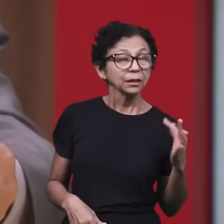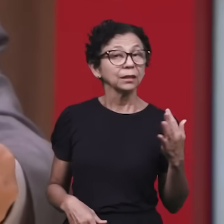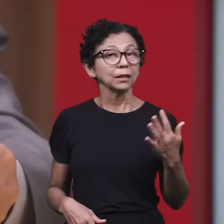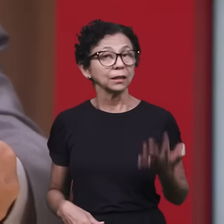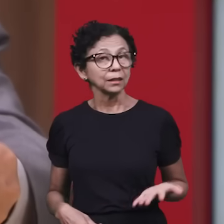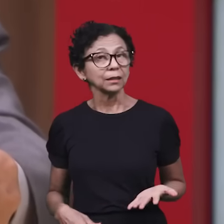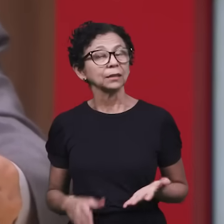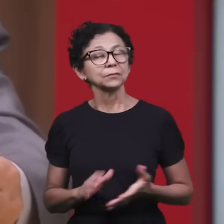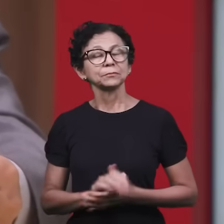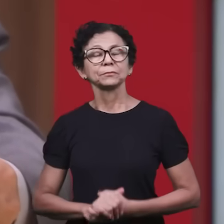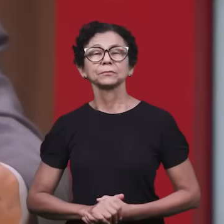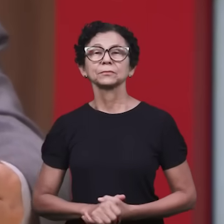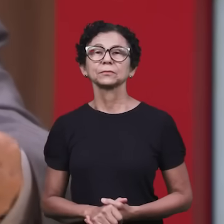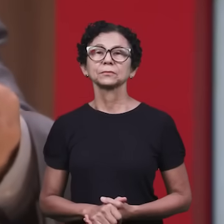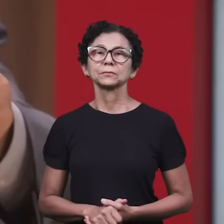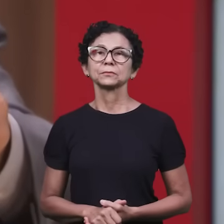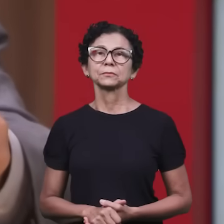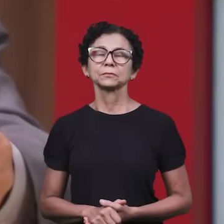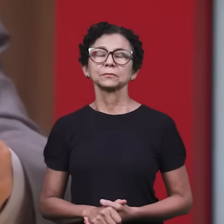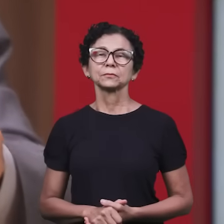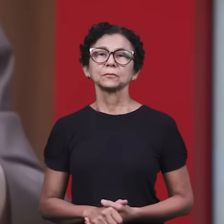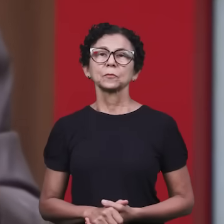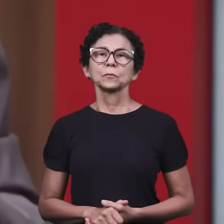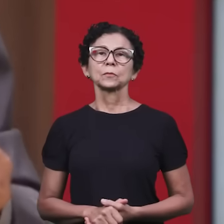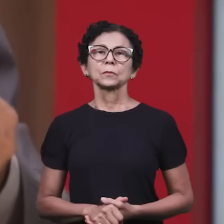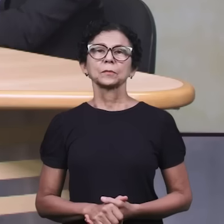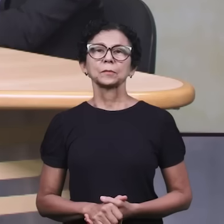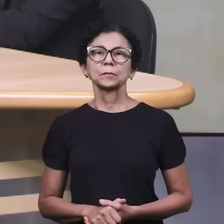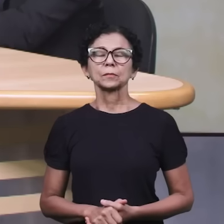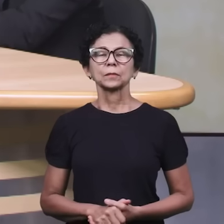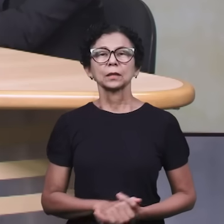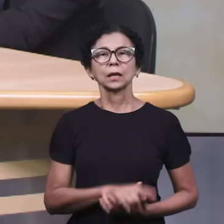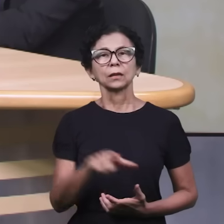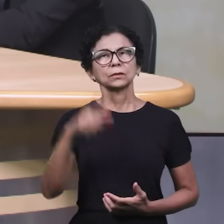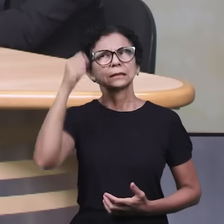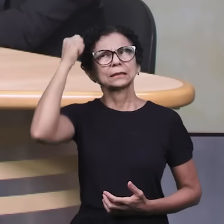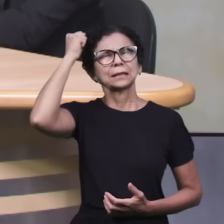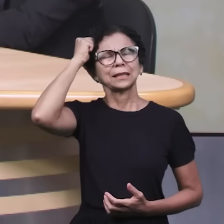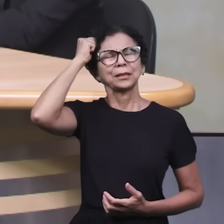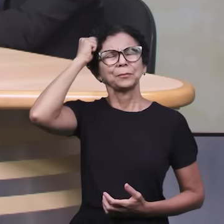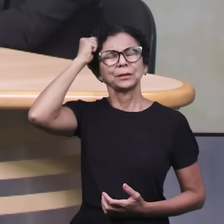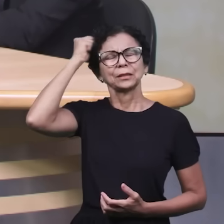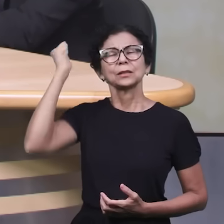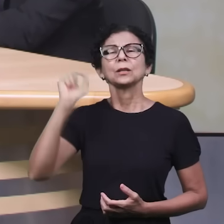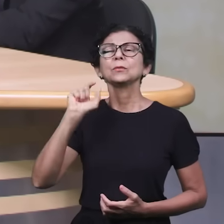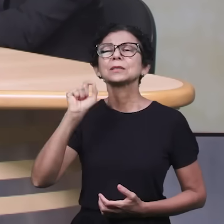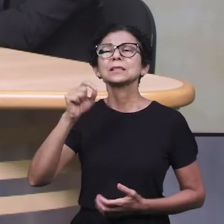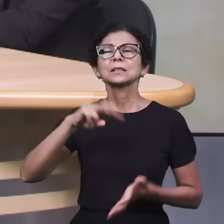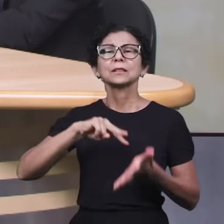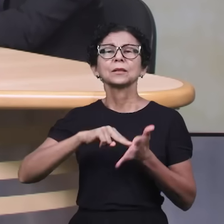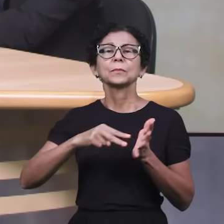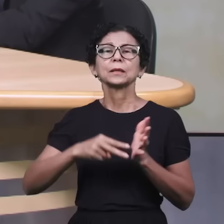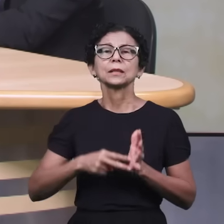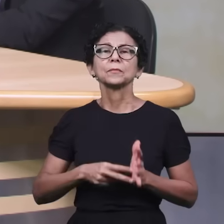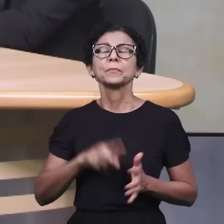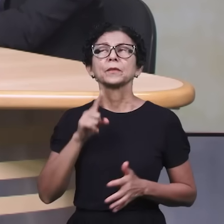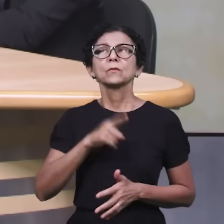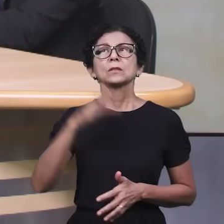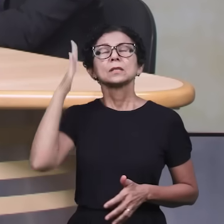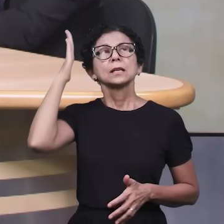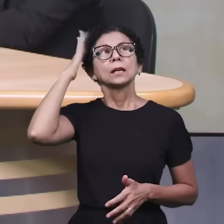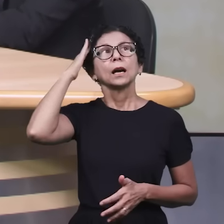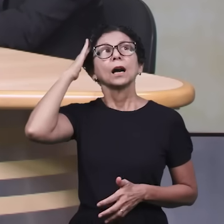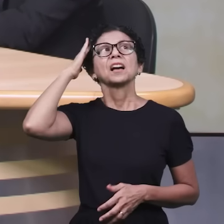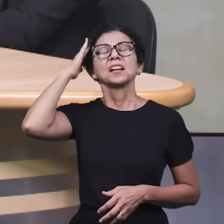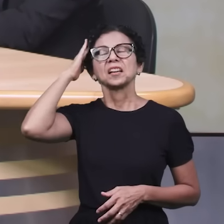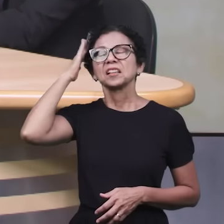quero o perdão dos pecados. Uma criança não tem esse atributo de consciência do pecado. Você vê, uma